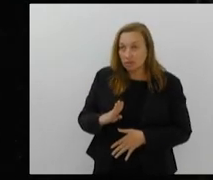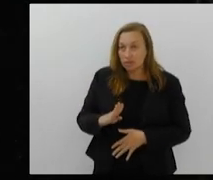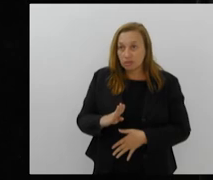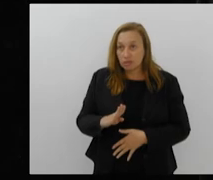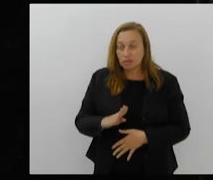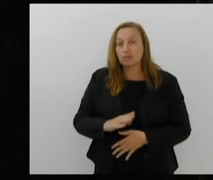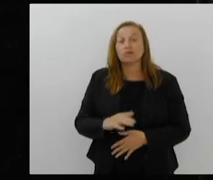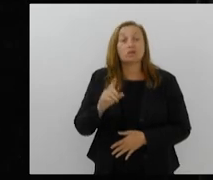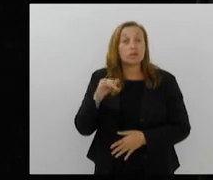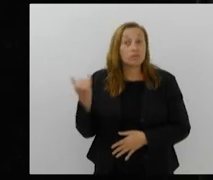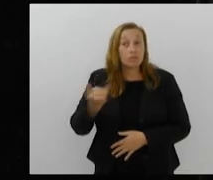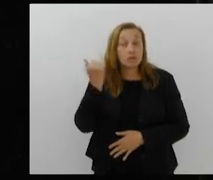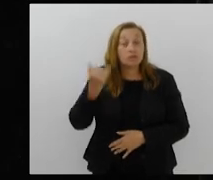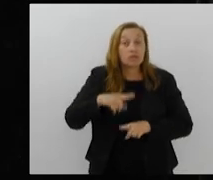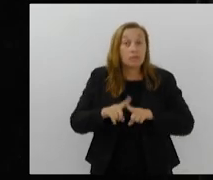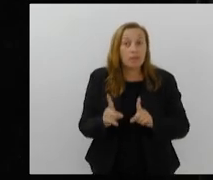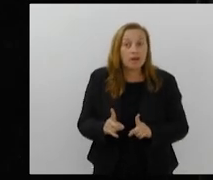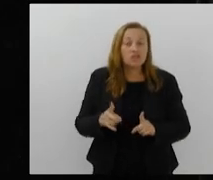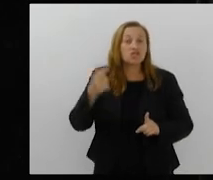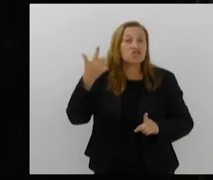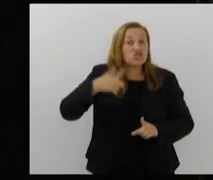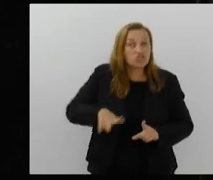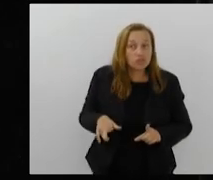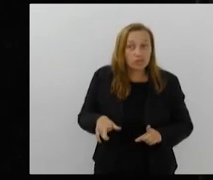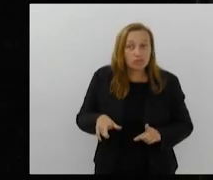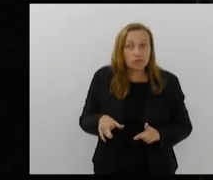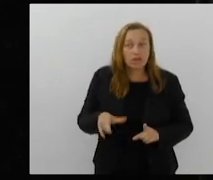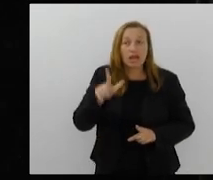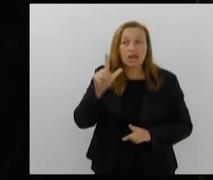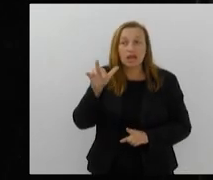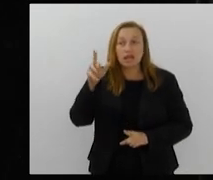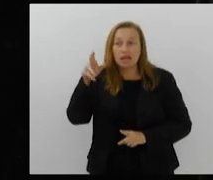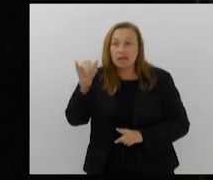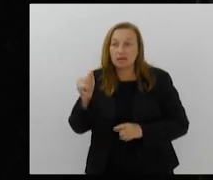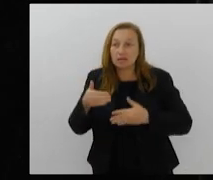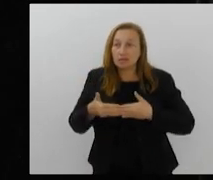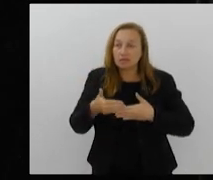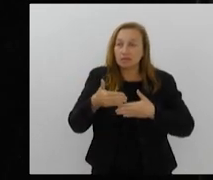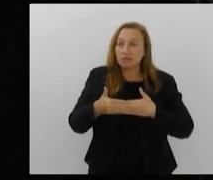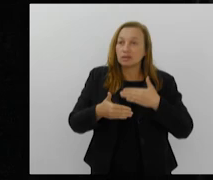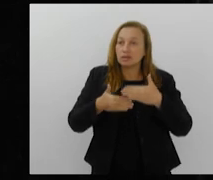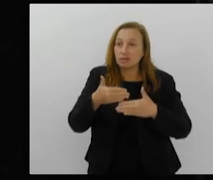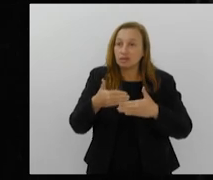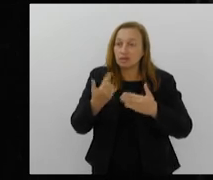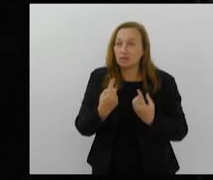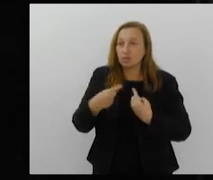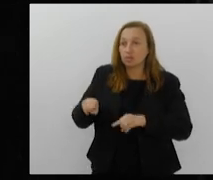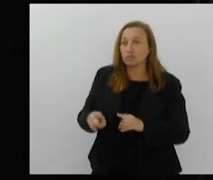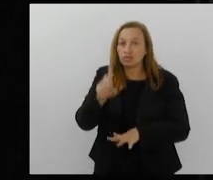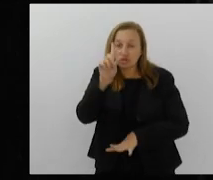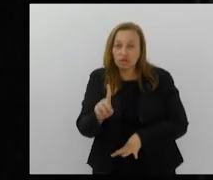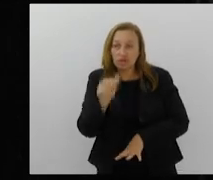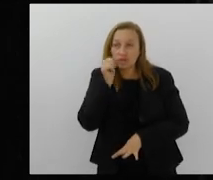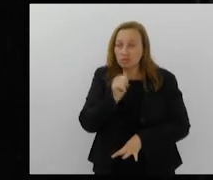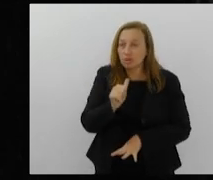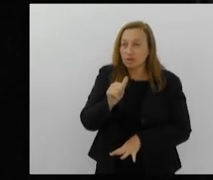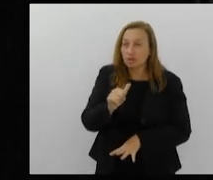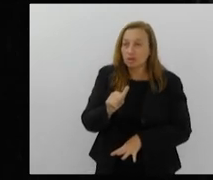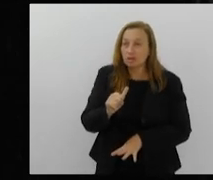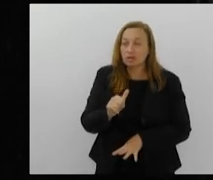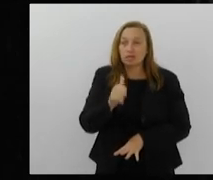um recuo importante, mas que, de novo, Lira avança contra os direitos das mulheres, inclusive